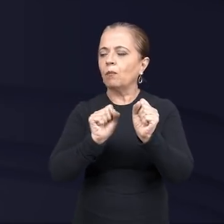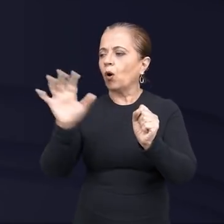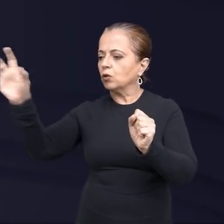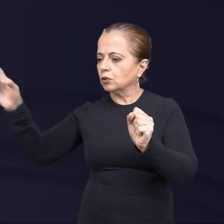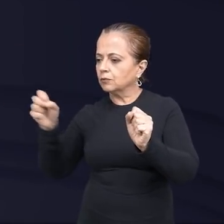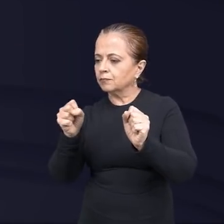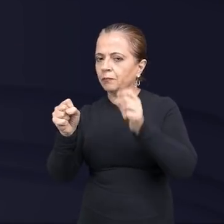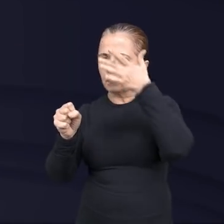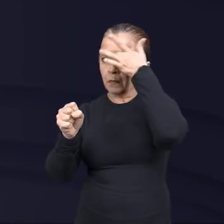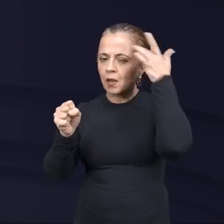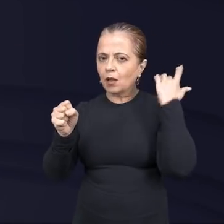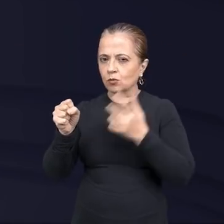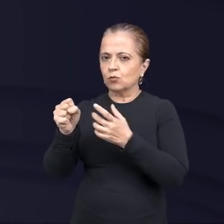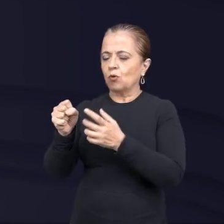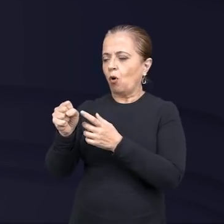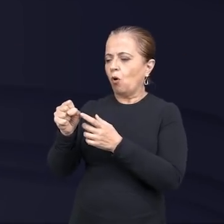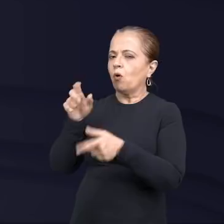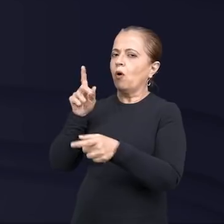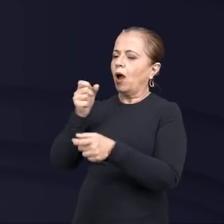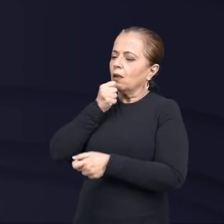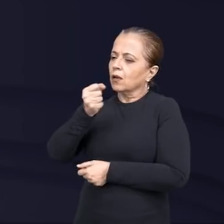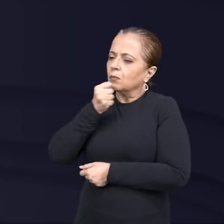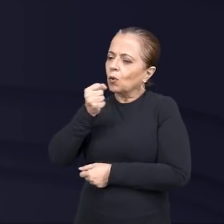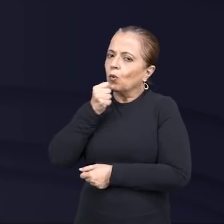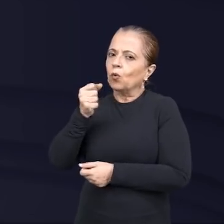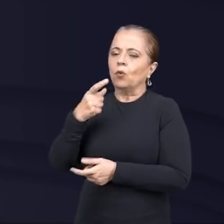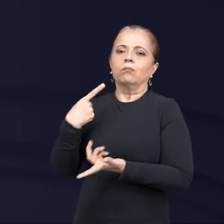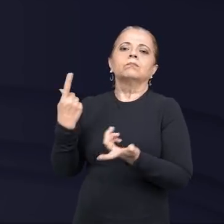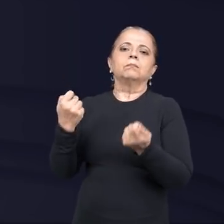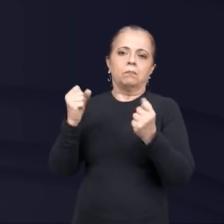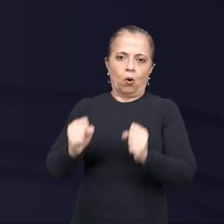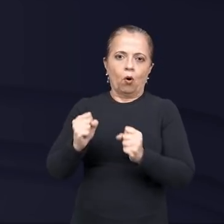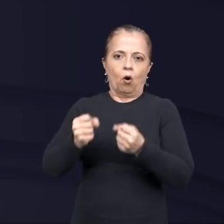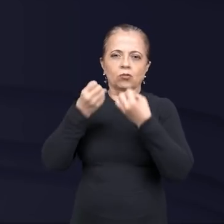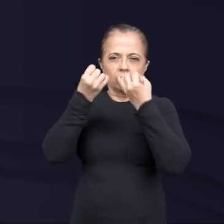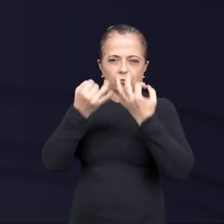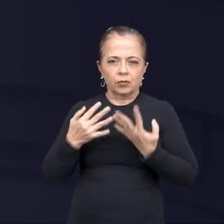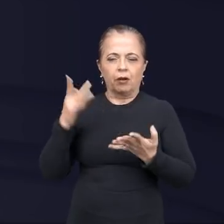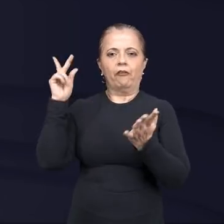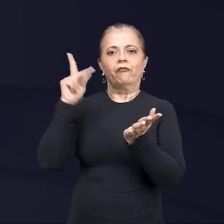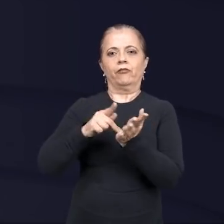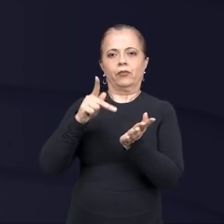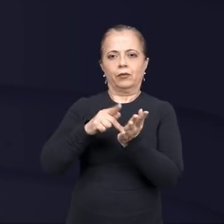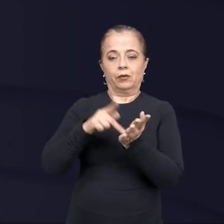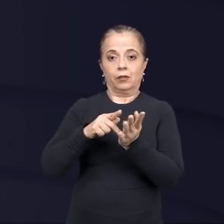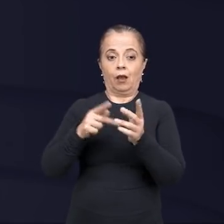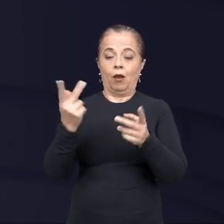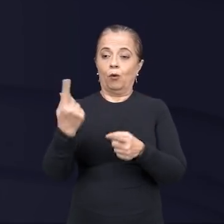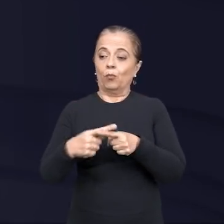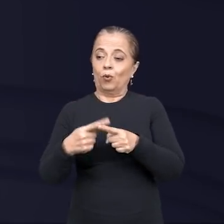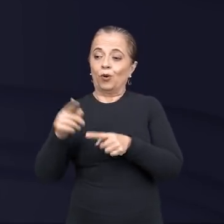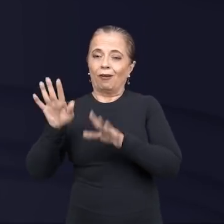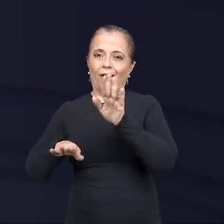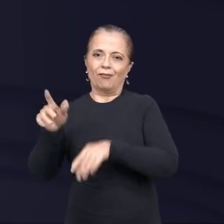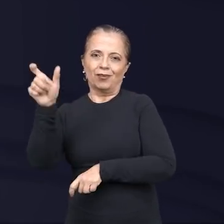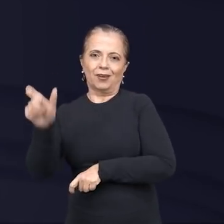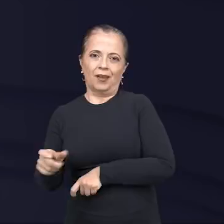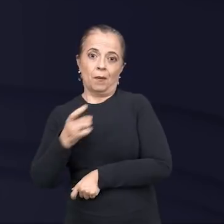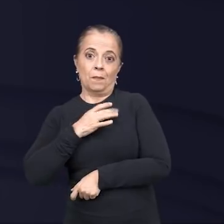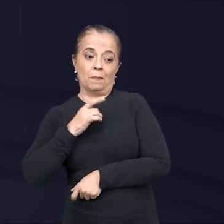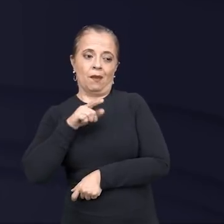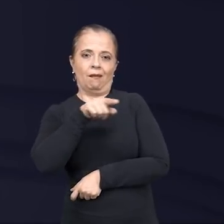depoimentos de forma isenta, mas também necessária para que a gente possa, enfim,